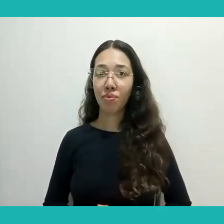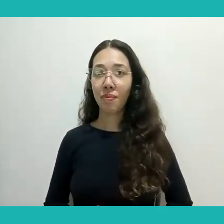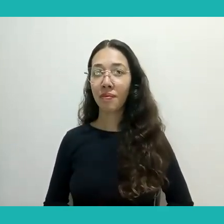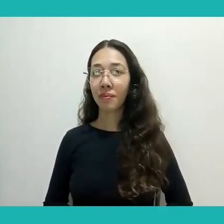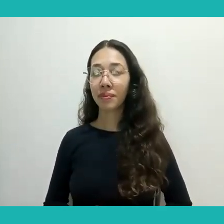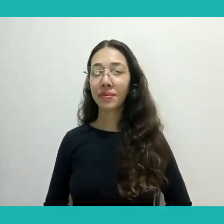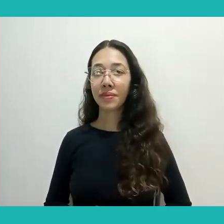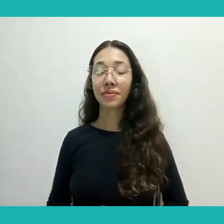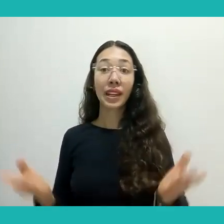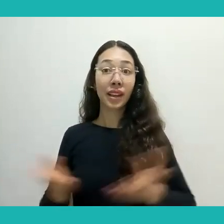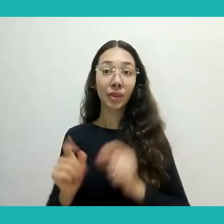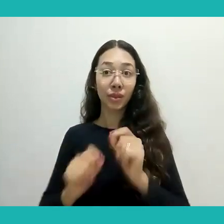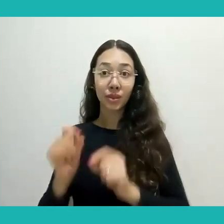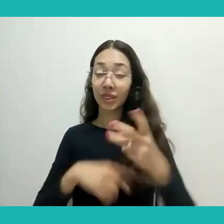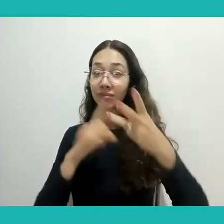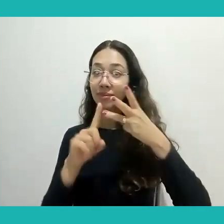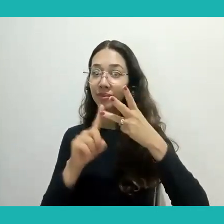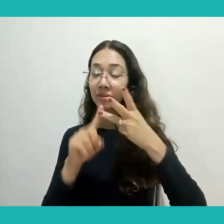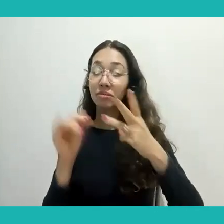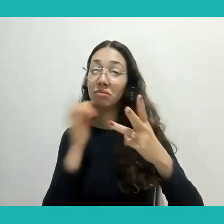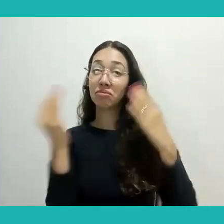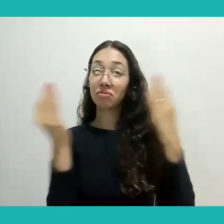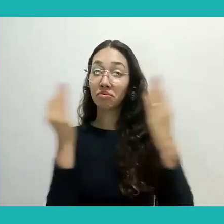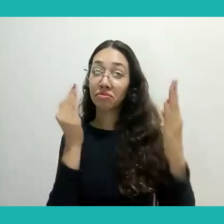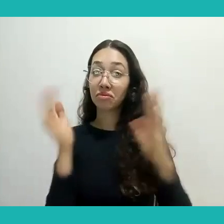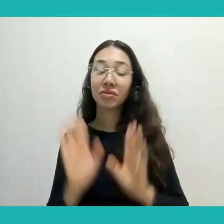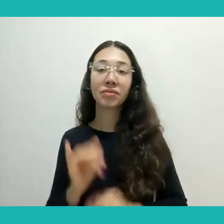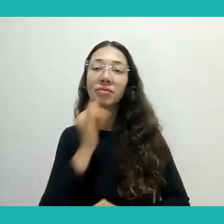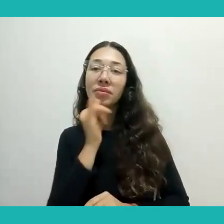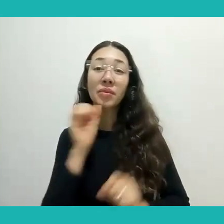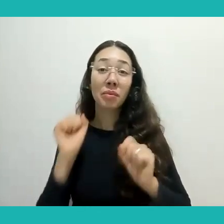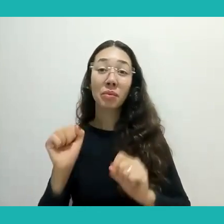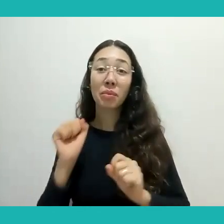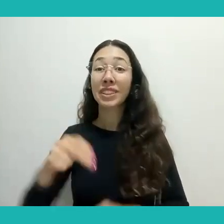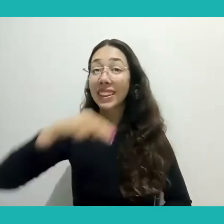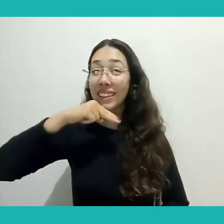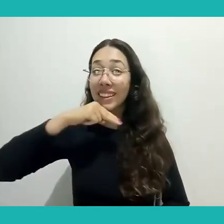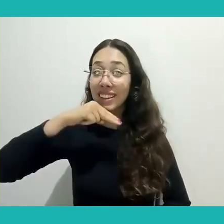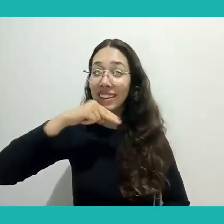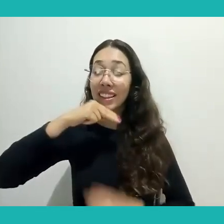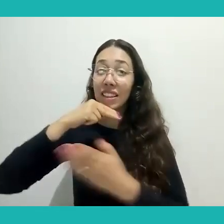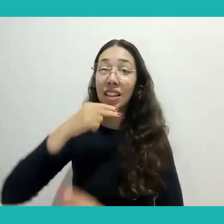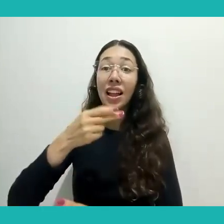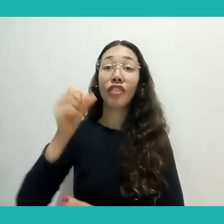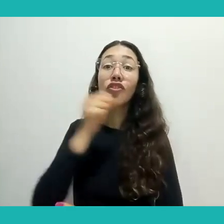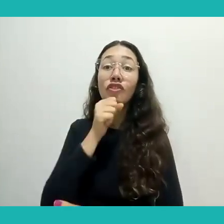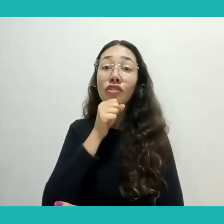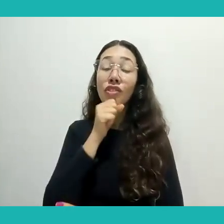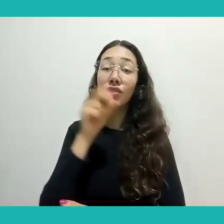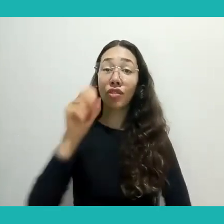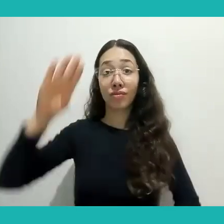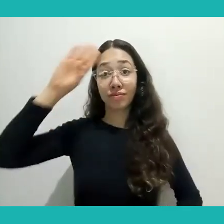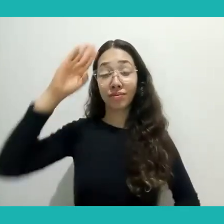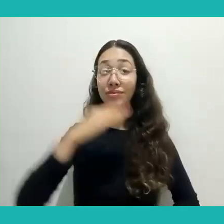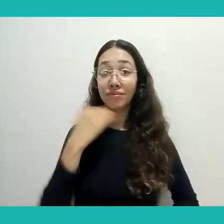E agora aqui o nosso terceiro caso hipotético. Vamos supor uma neta, né, de militar instituidor, órfã de pai